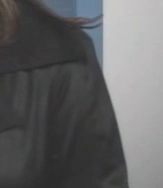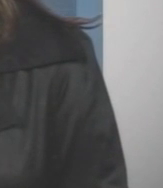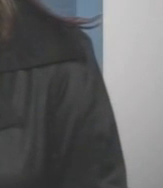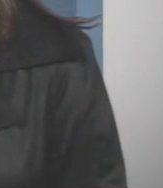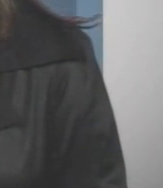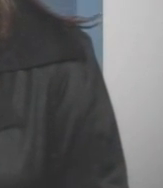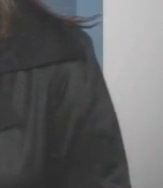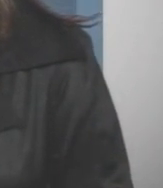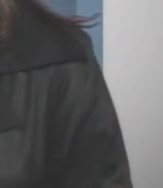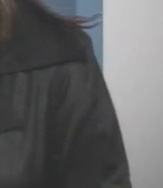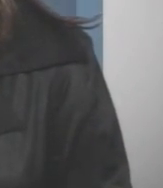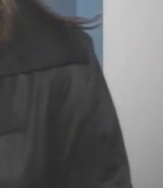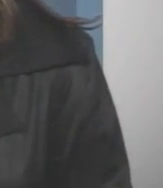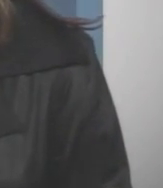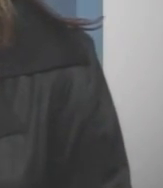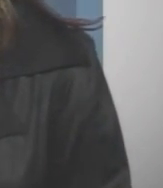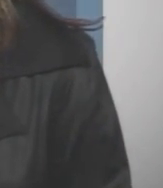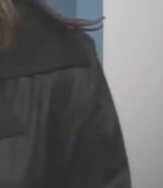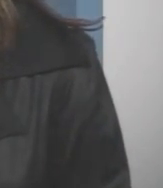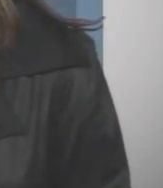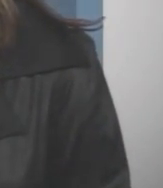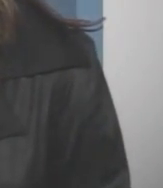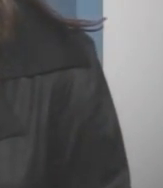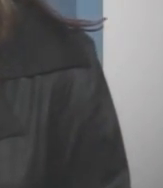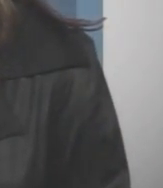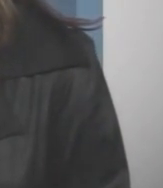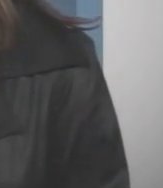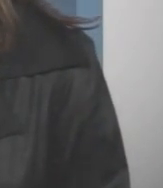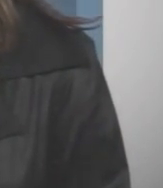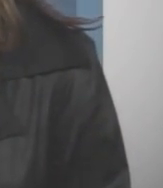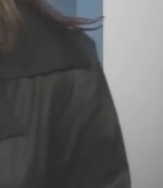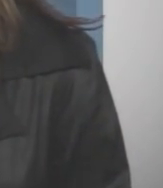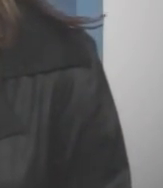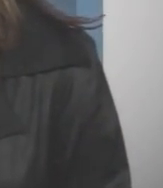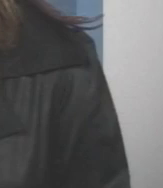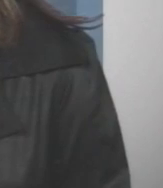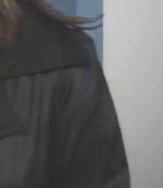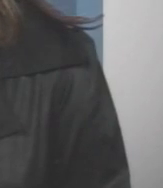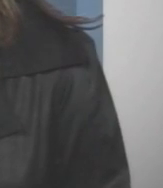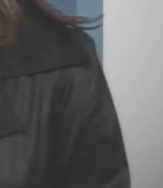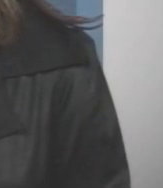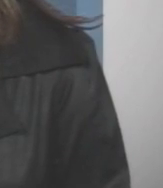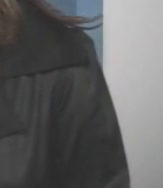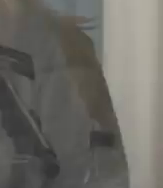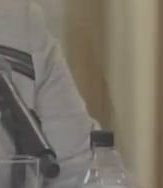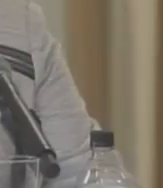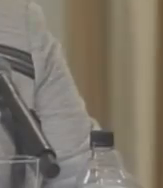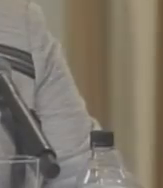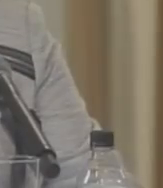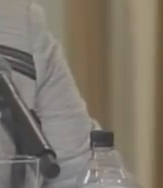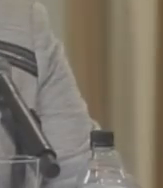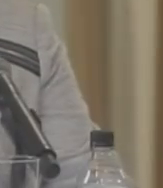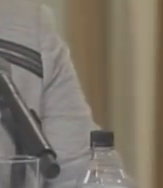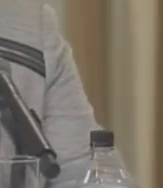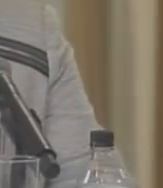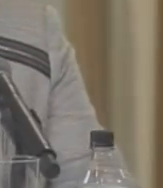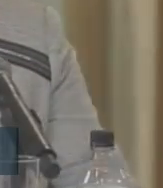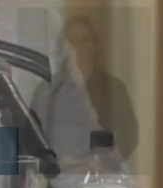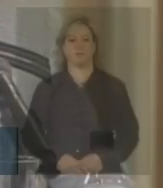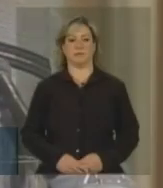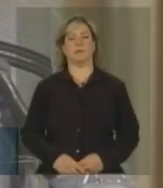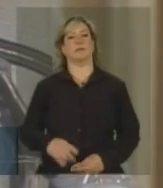a presidenta Dilma Rousseff recebeu a imprensa e fez um balanço da viagem. Veja como foi. Uma